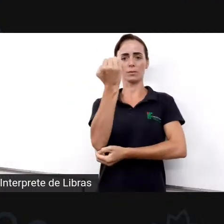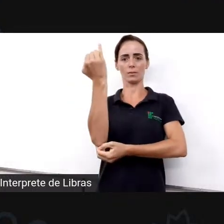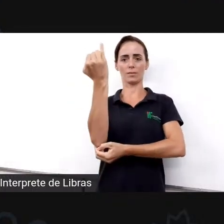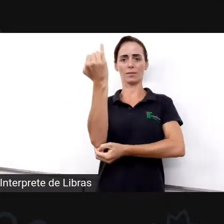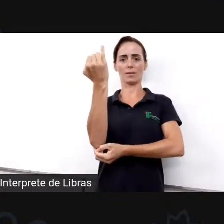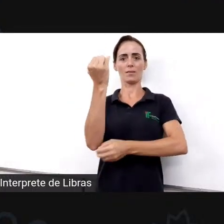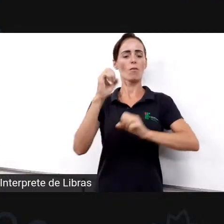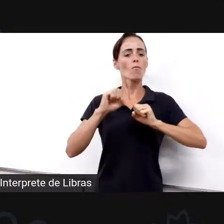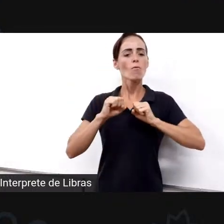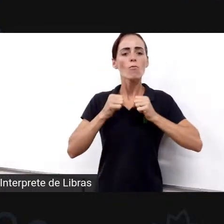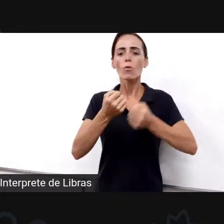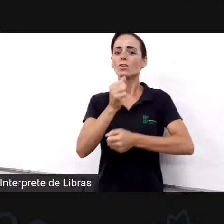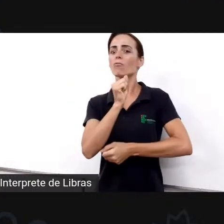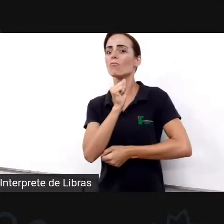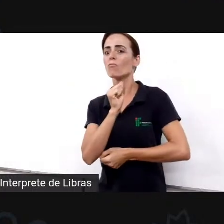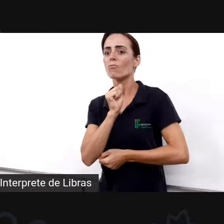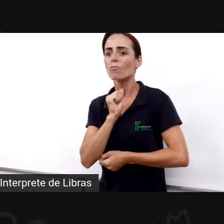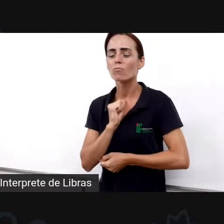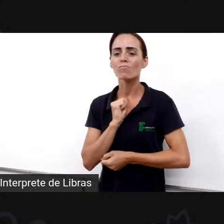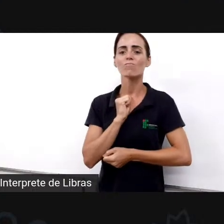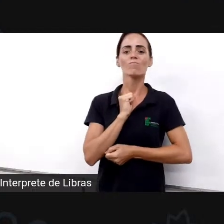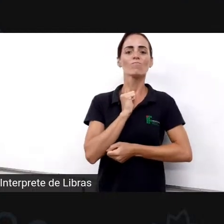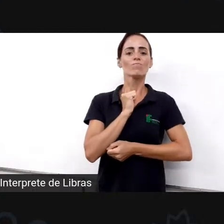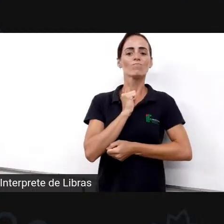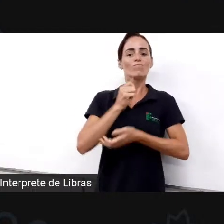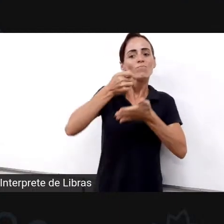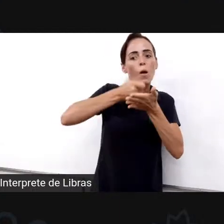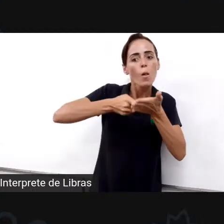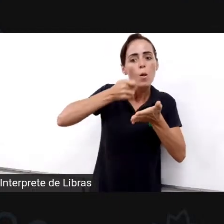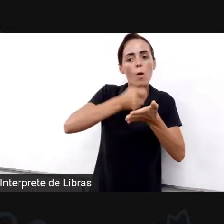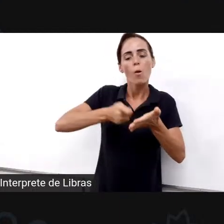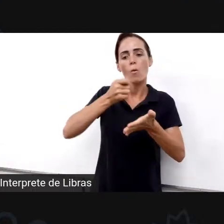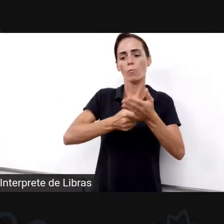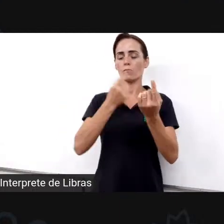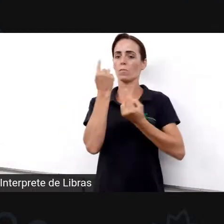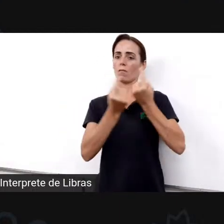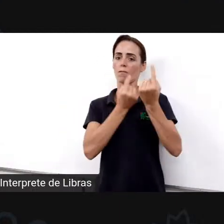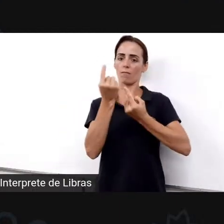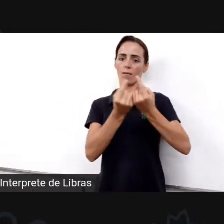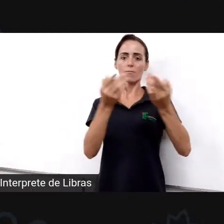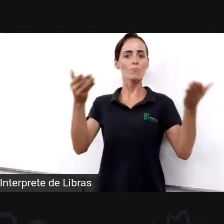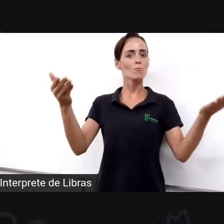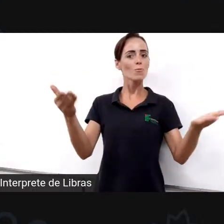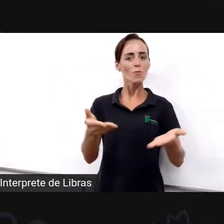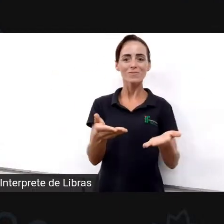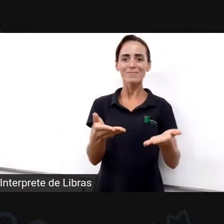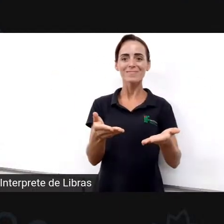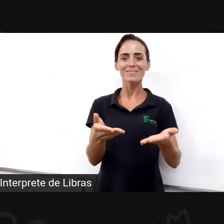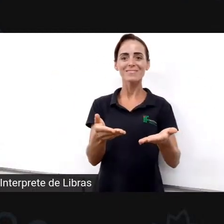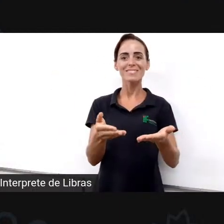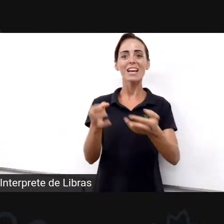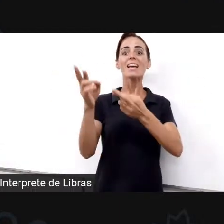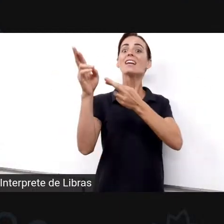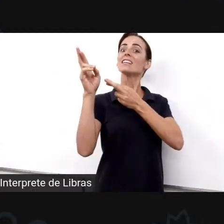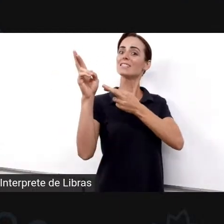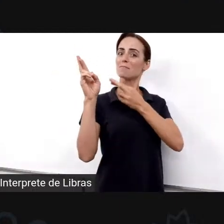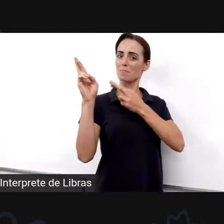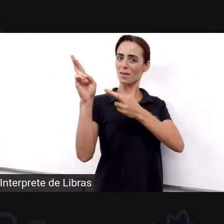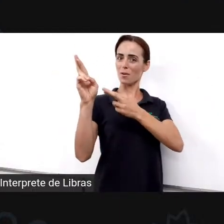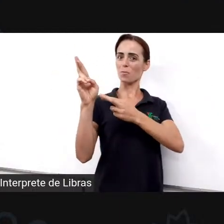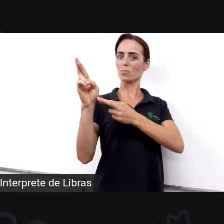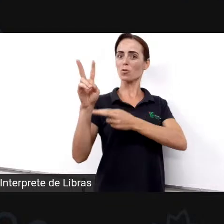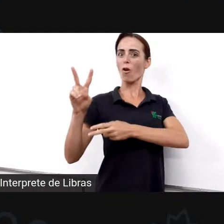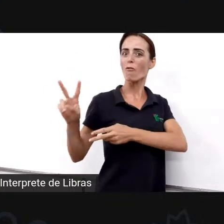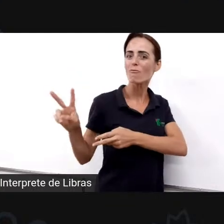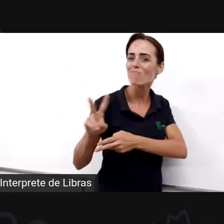de vontade e a persistência trouxeram cada um de nós aqui hoje. Esperamos que essa vitória seja o início